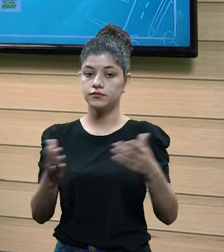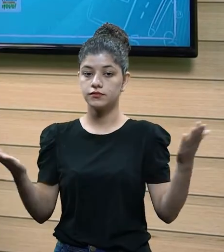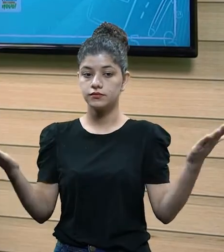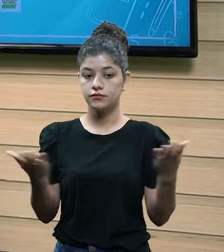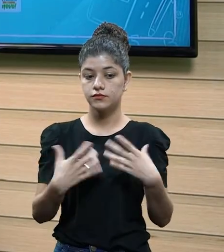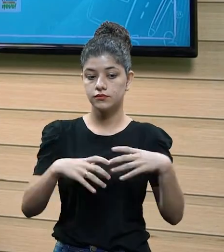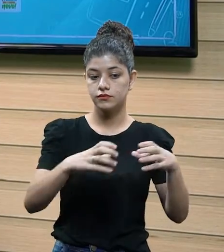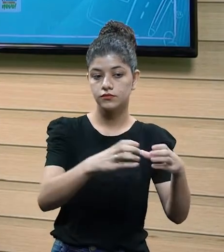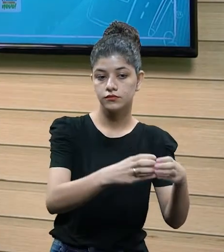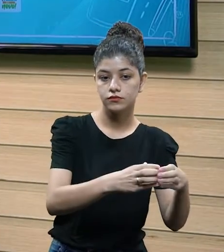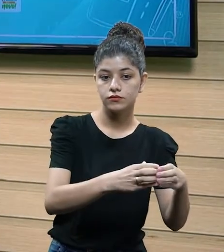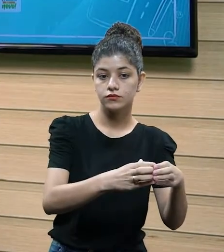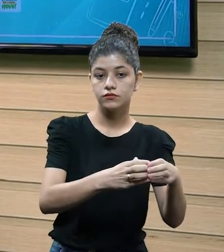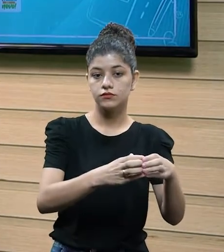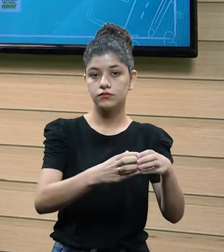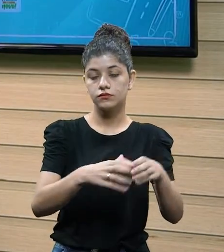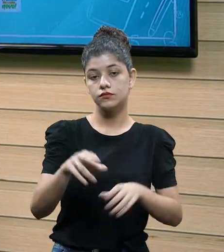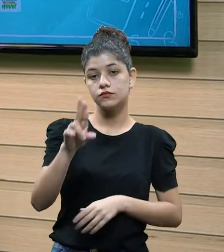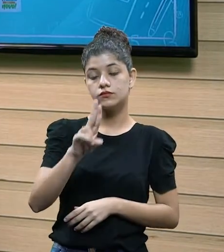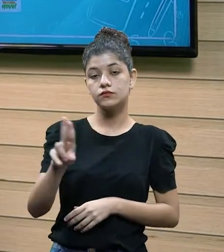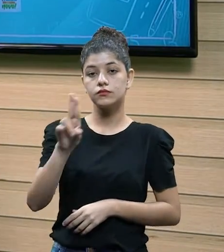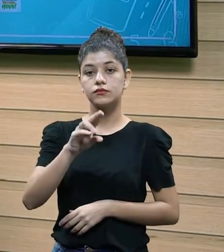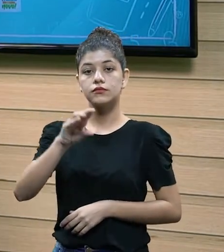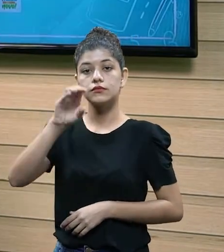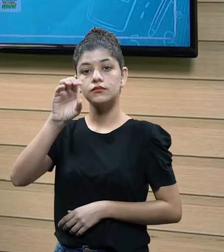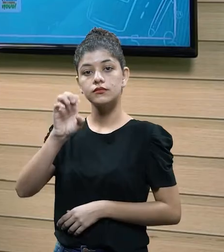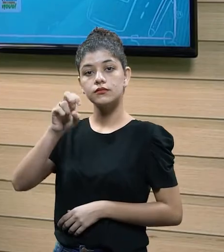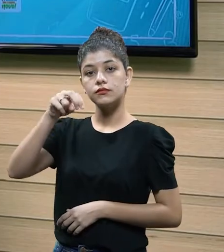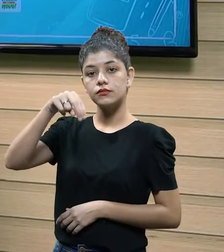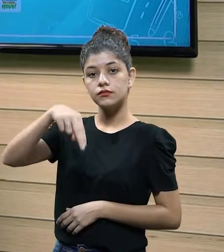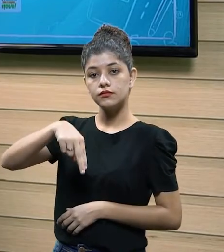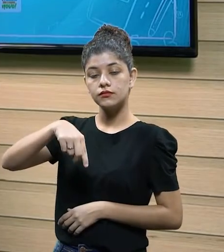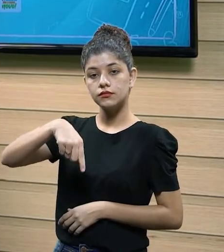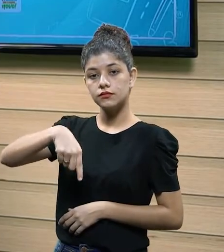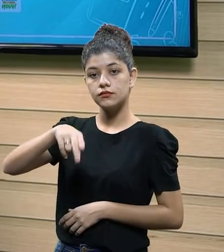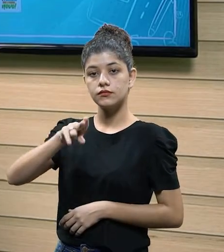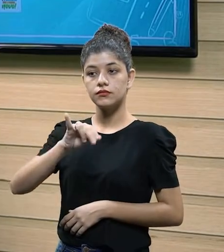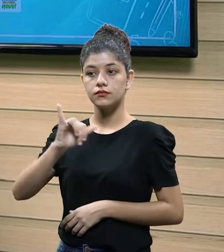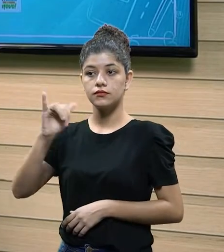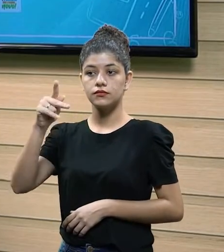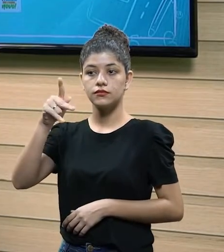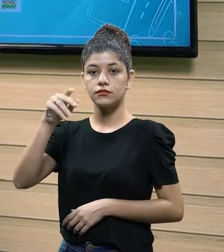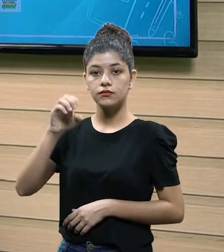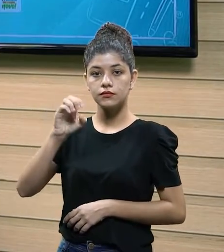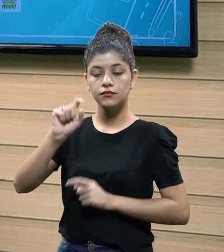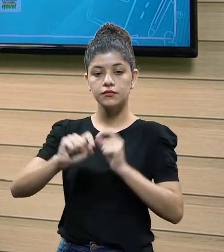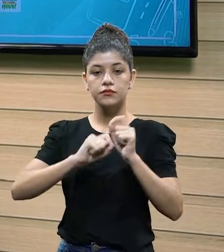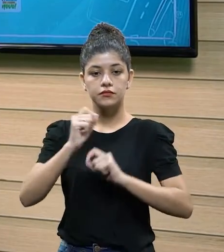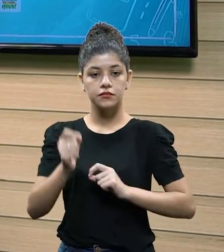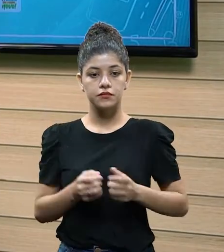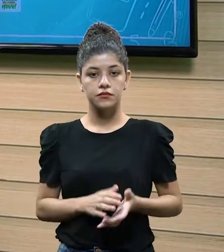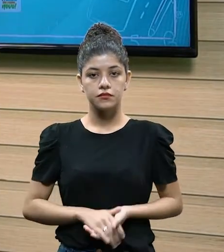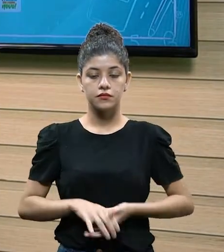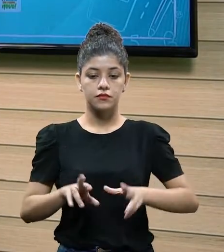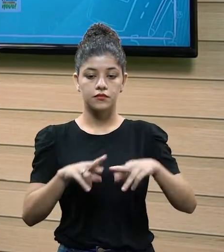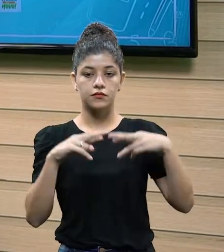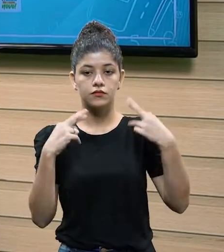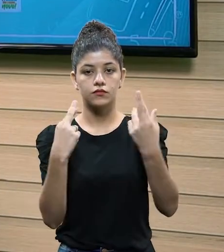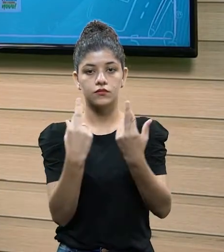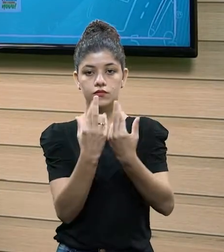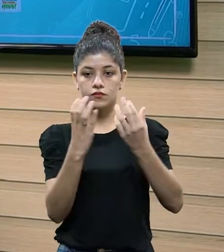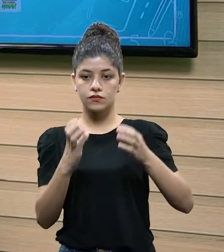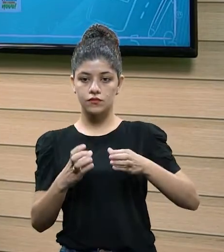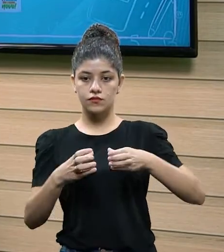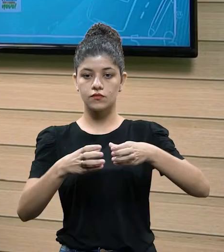nomenclatura grupo para usar a nomenclatura equipe. Porque quando eu utilizo o termo equipe, dá uma ideia de mais coesão, de mais união, de